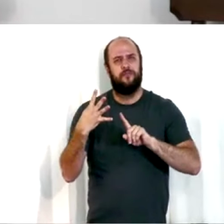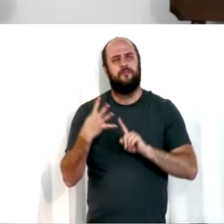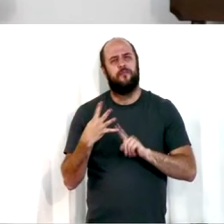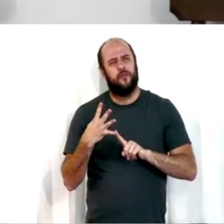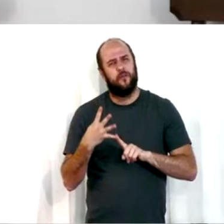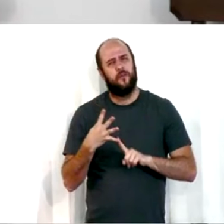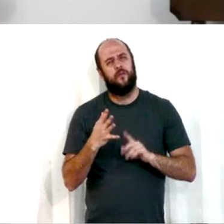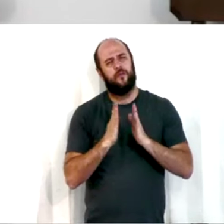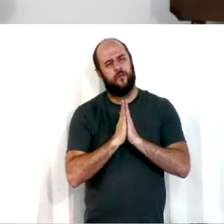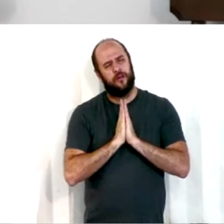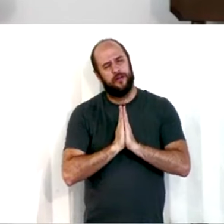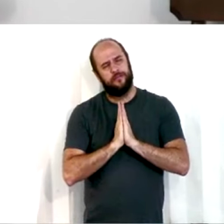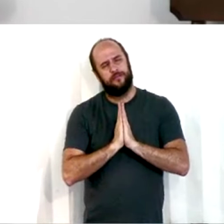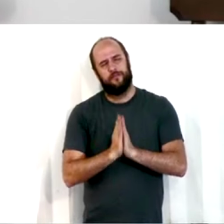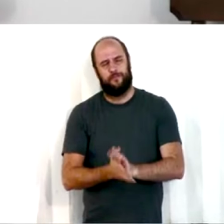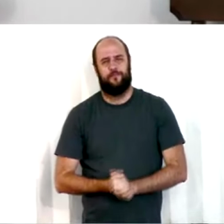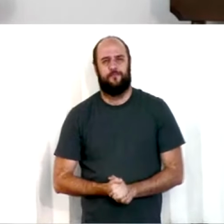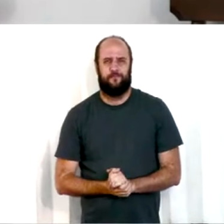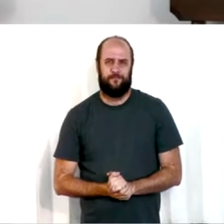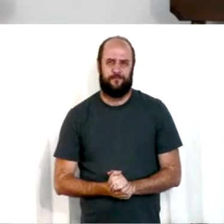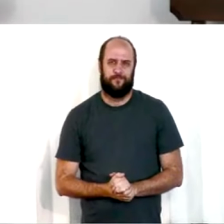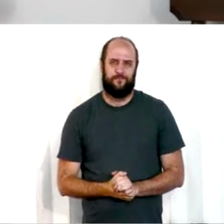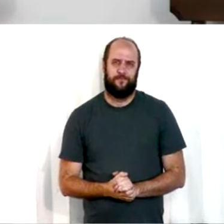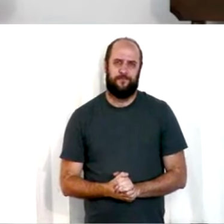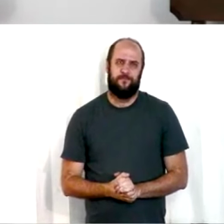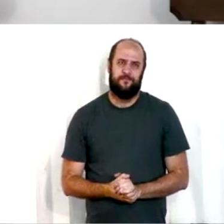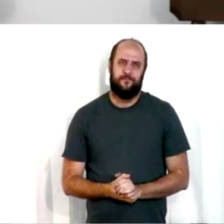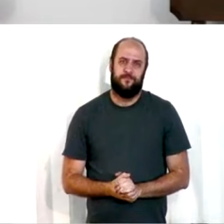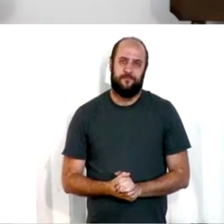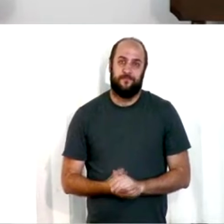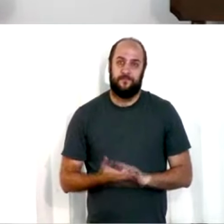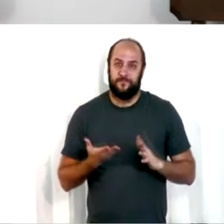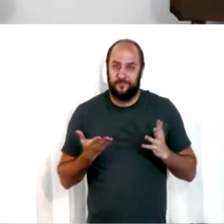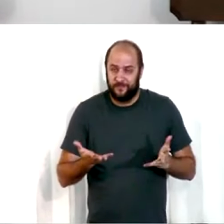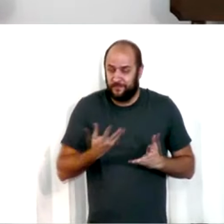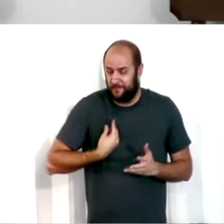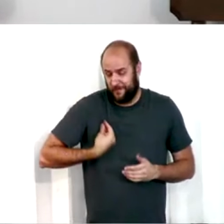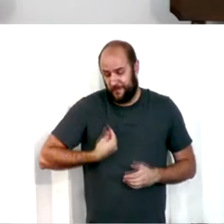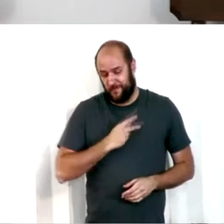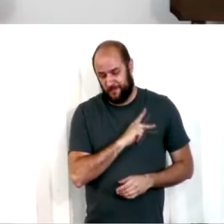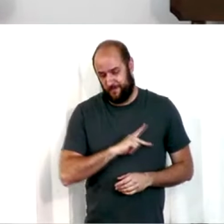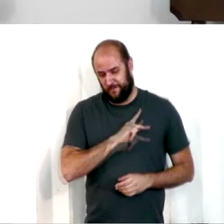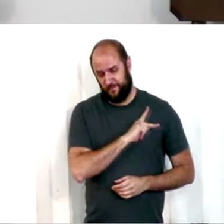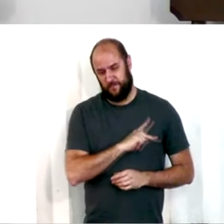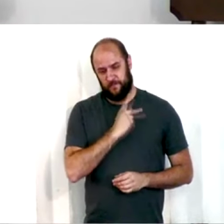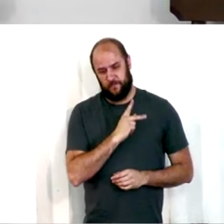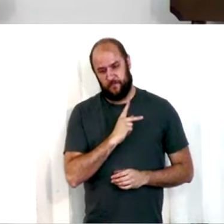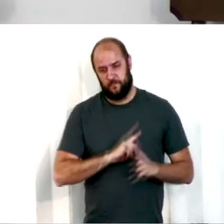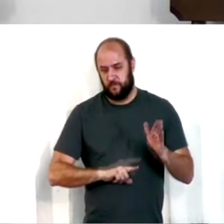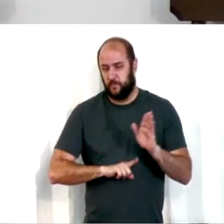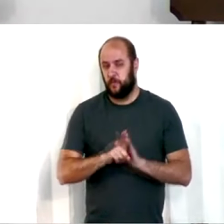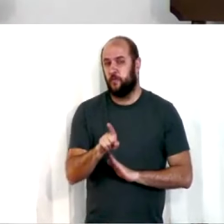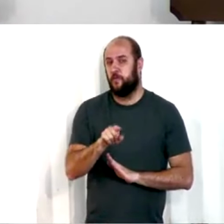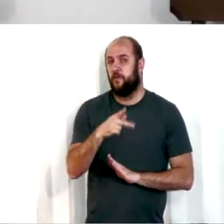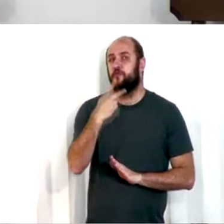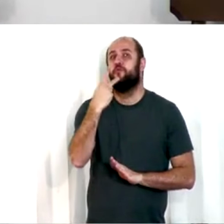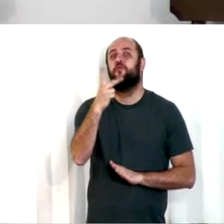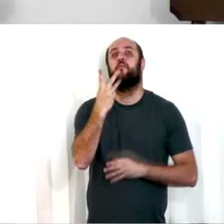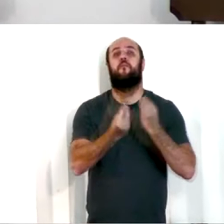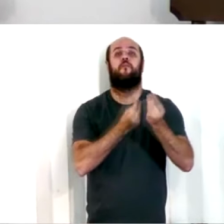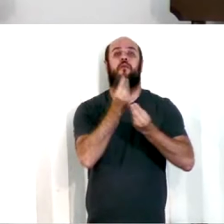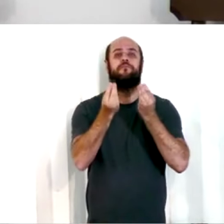batalhando em oração. Essa era a luta de Paulo. E aqui eu pergunto, igreja, qual é a sua luta?